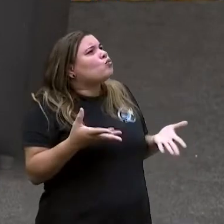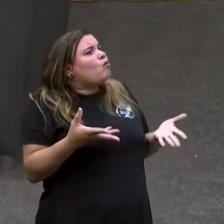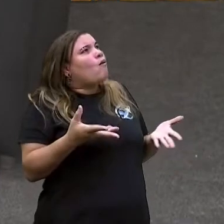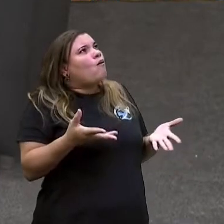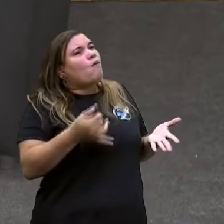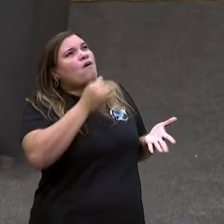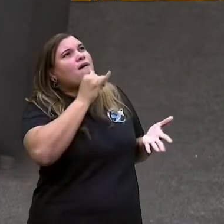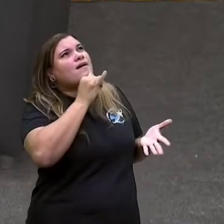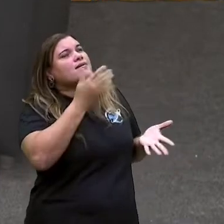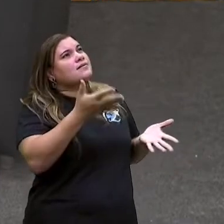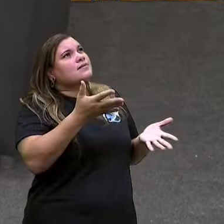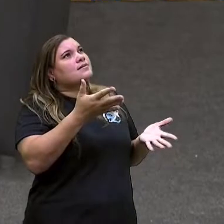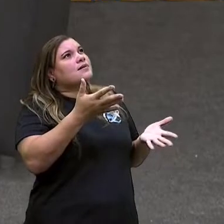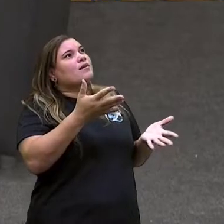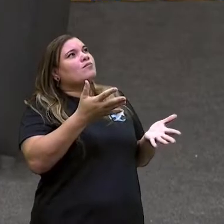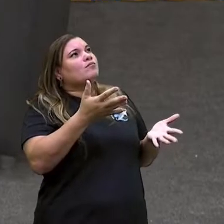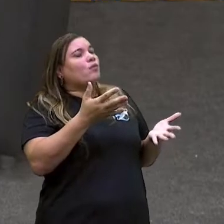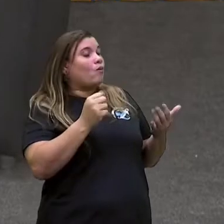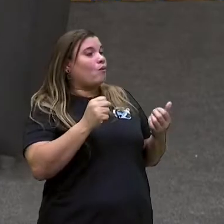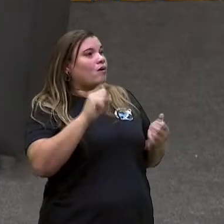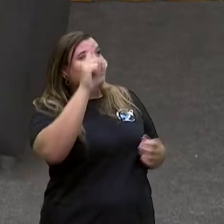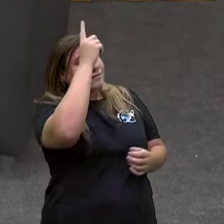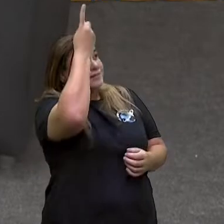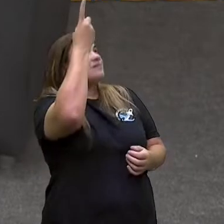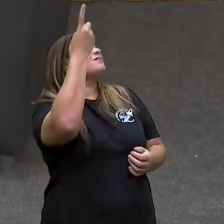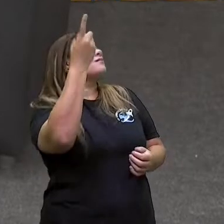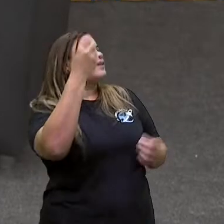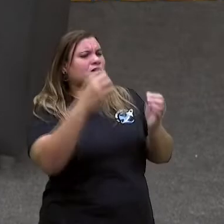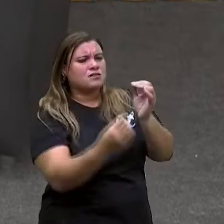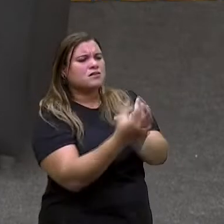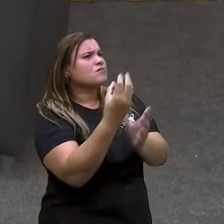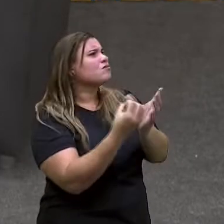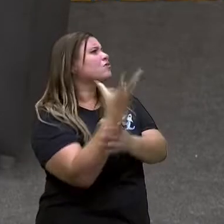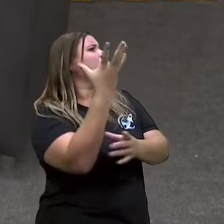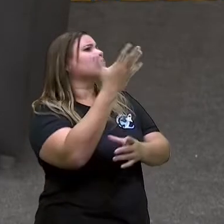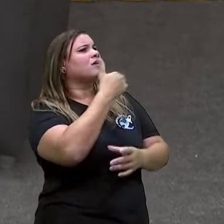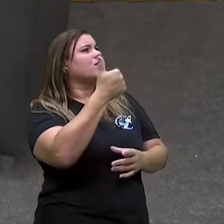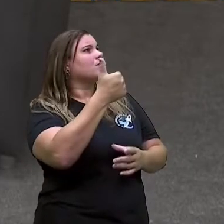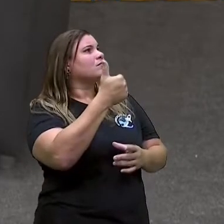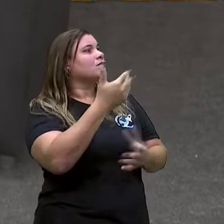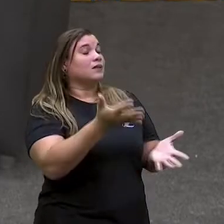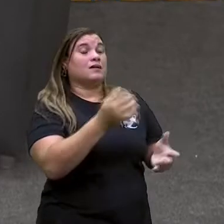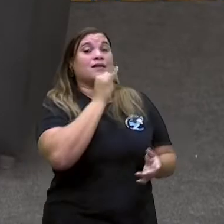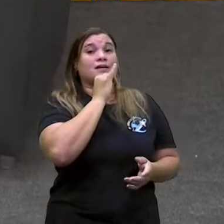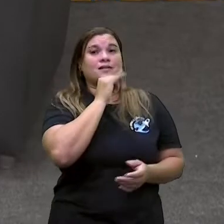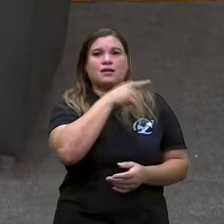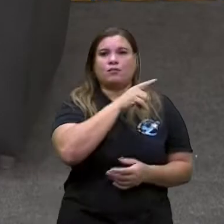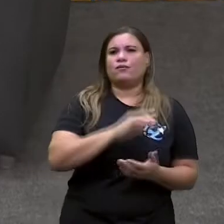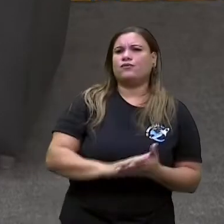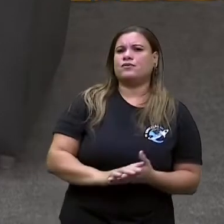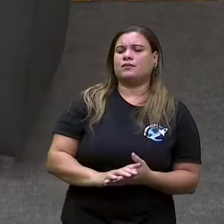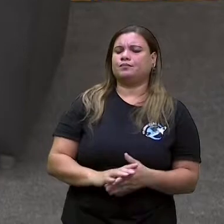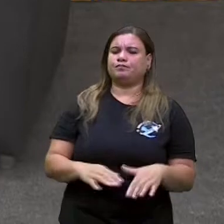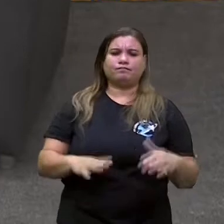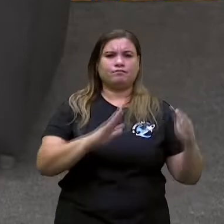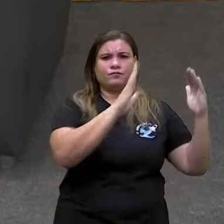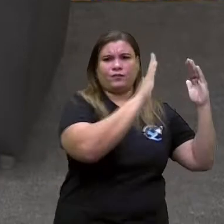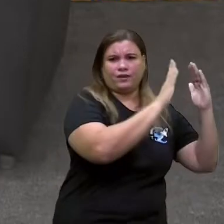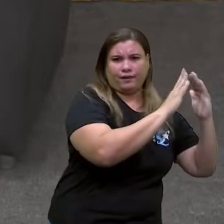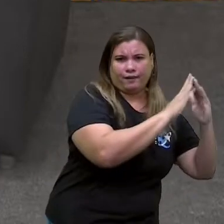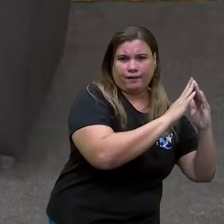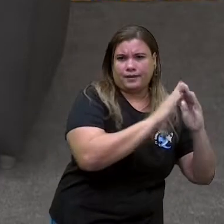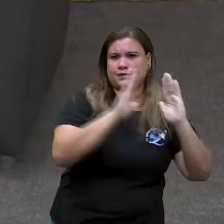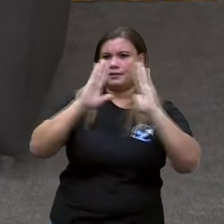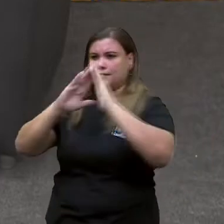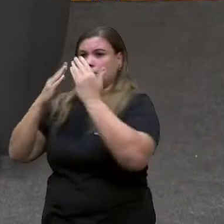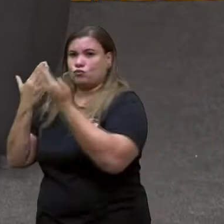vai da escola para casa, de casa para escola, da escola para casa. Você já percebeu que às vezes você chega na escola e nem percebe que chegou? Você